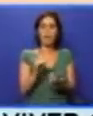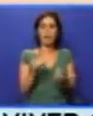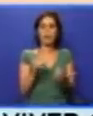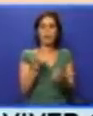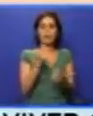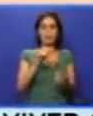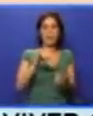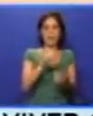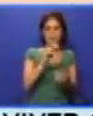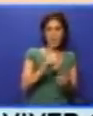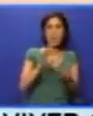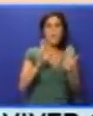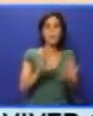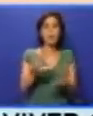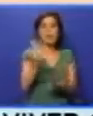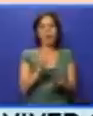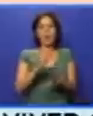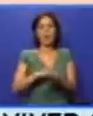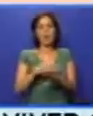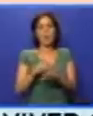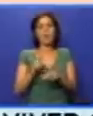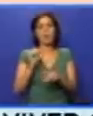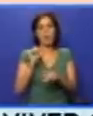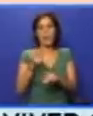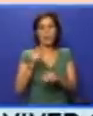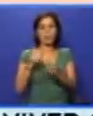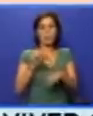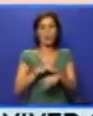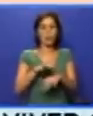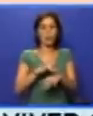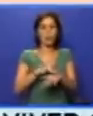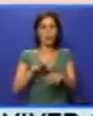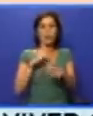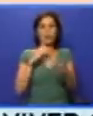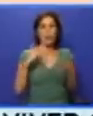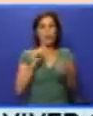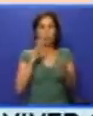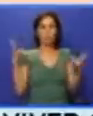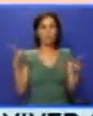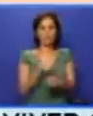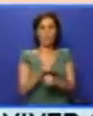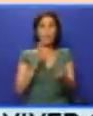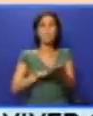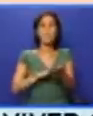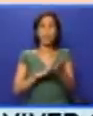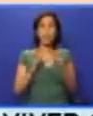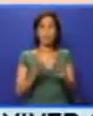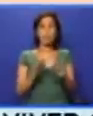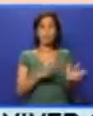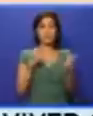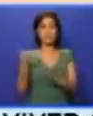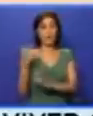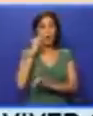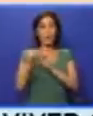benignas, mas existem formas bastante mais progressivas, é uma doença altamente degenerativa e está provado que essa parte